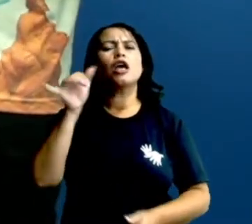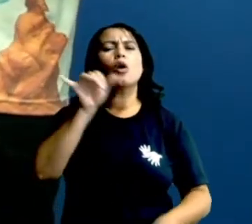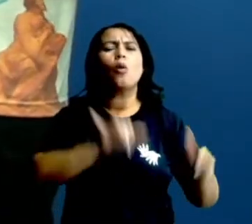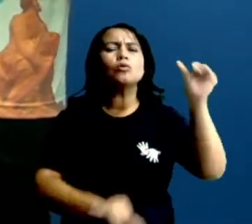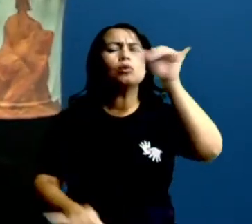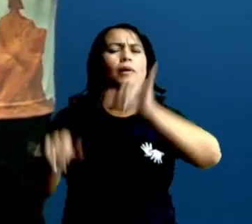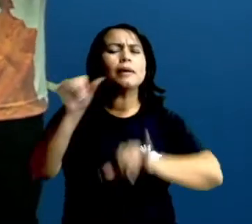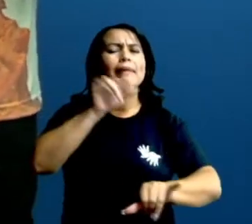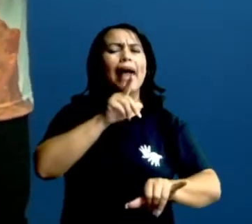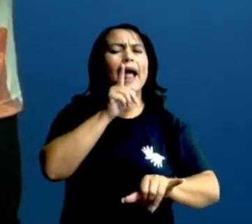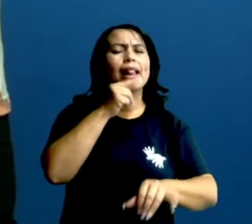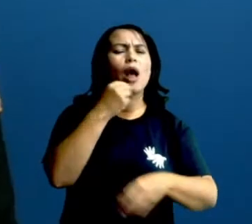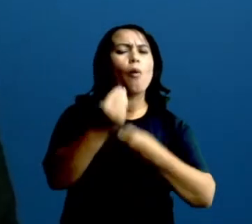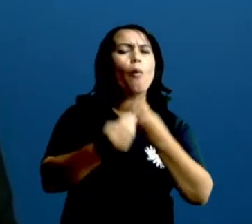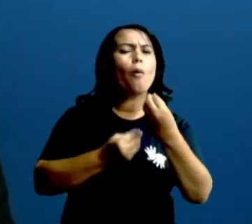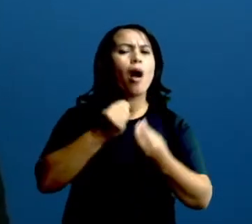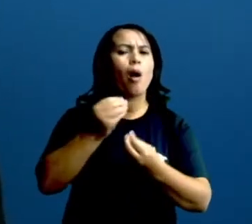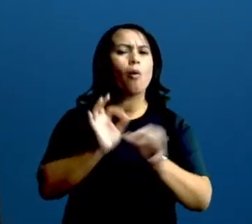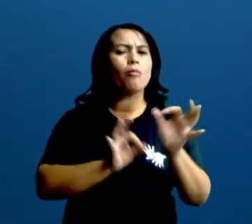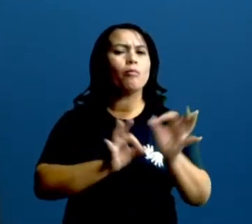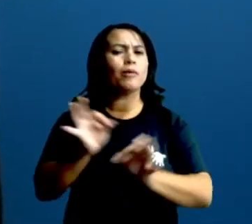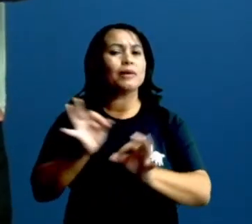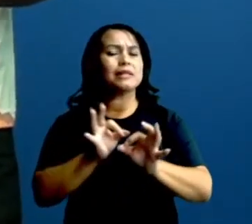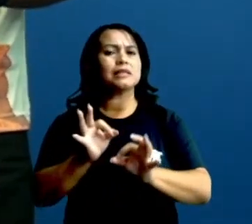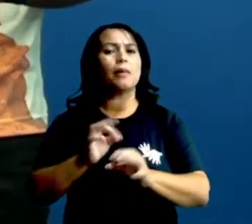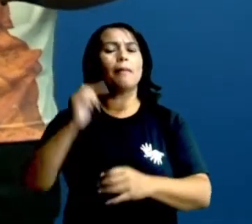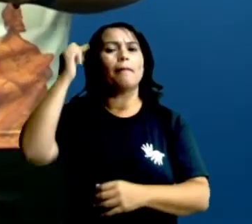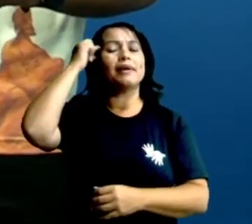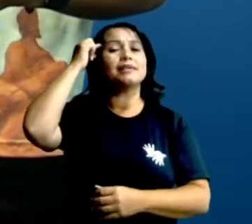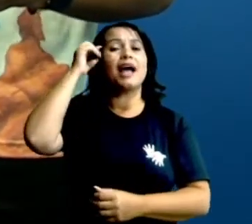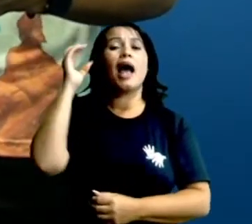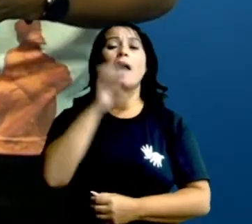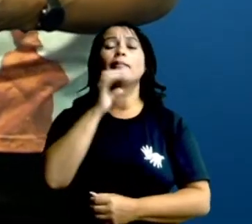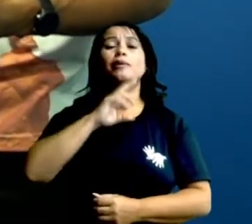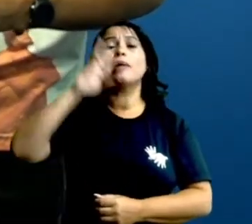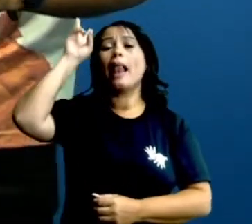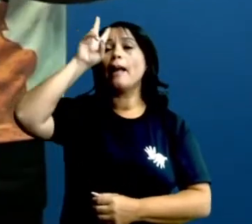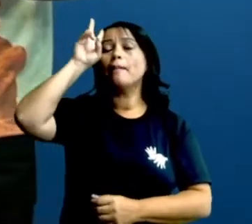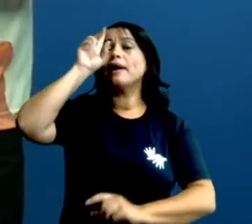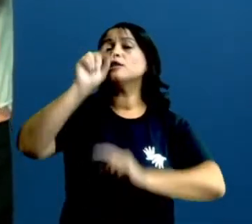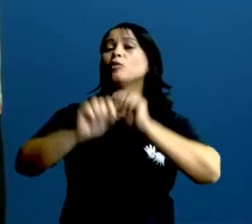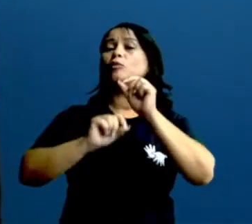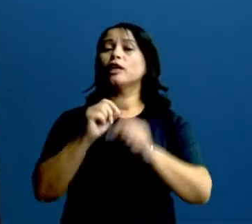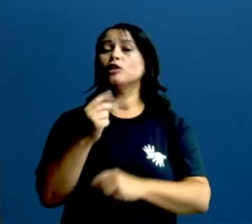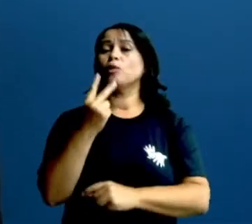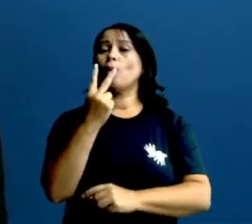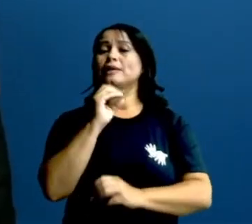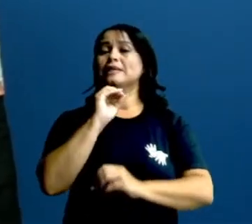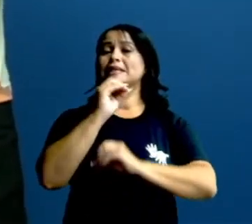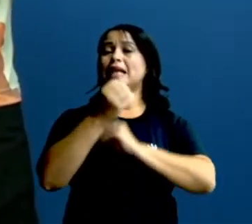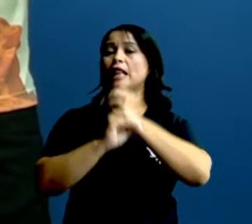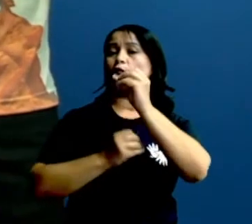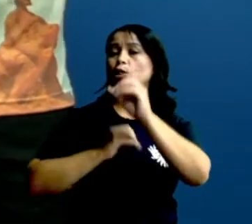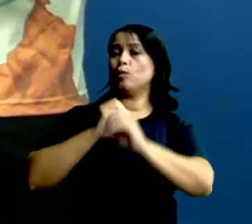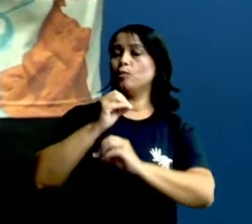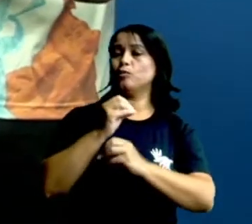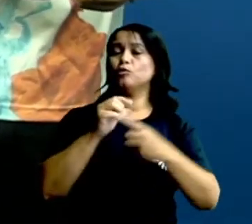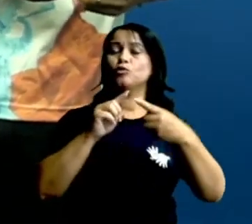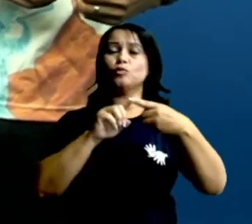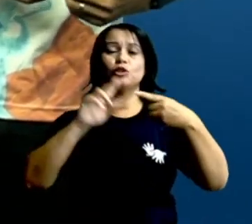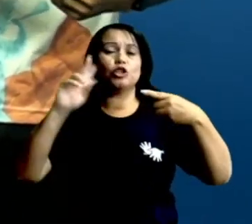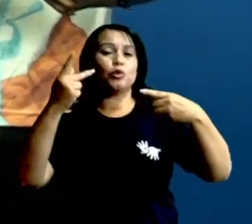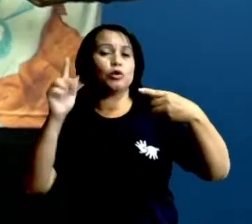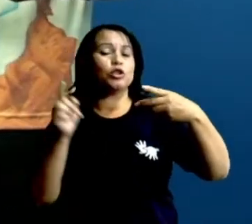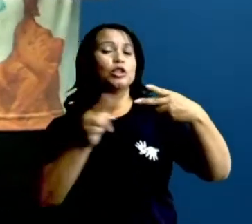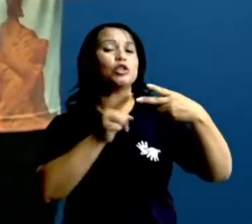constituição química da água, a gente tem que imediatamente lembrar de dois átomos, né? O átomo de